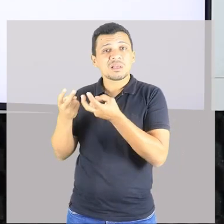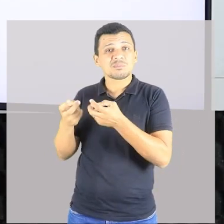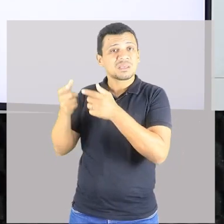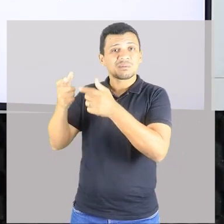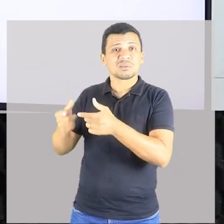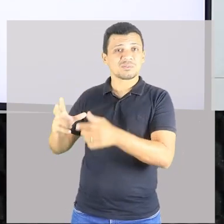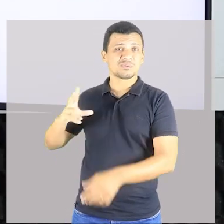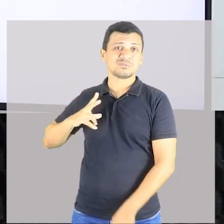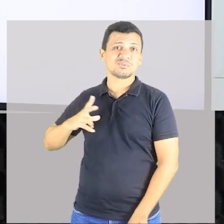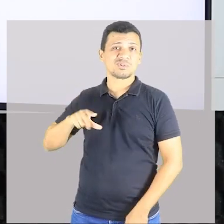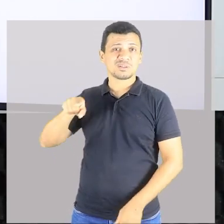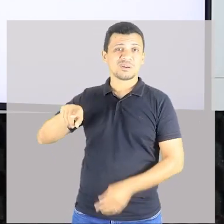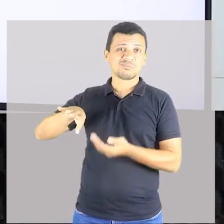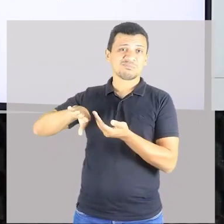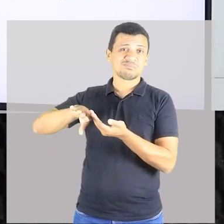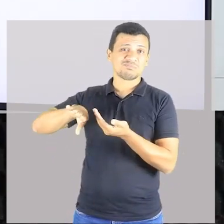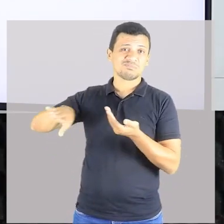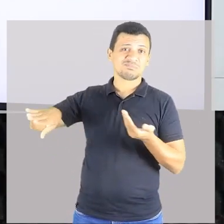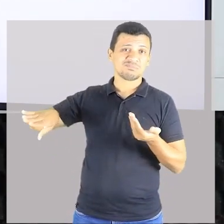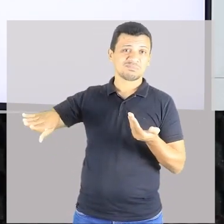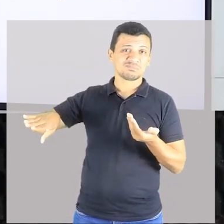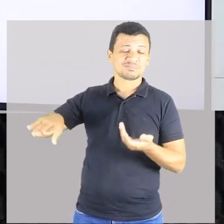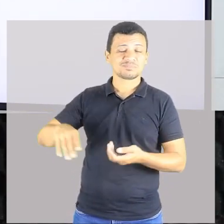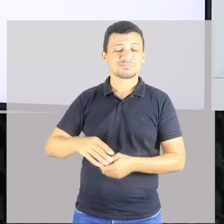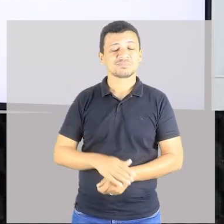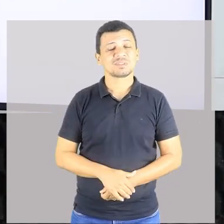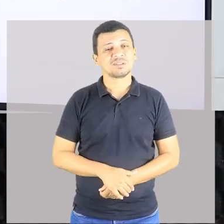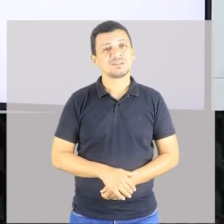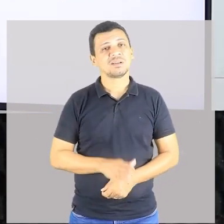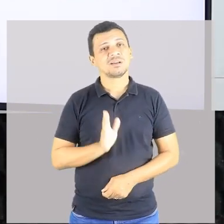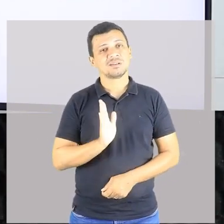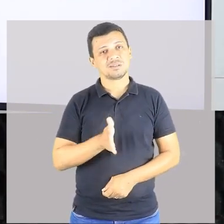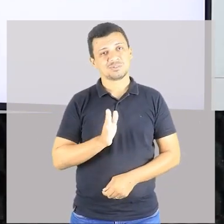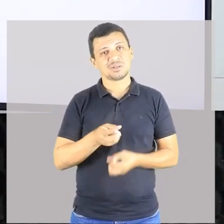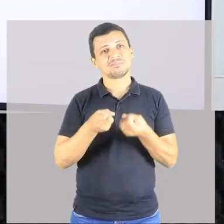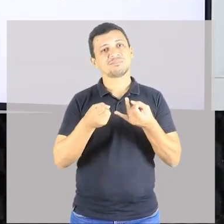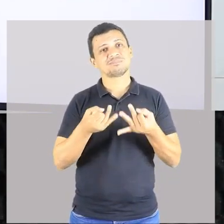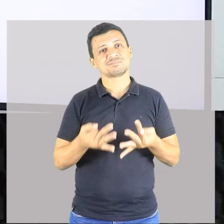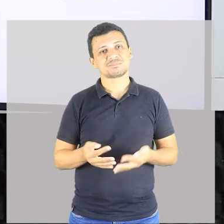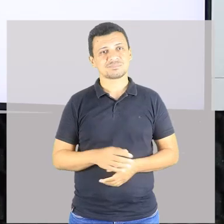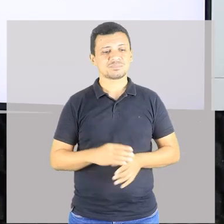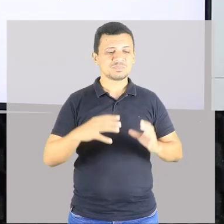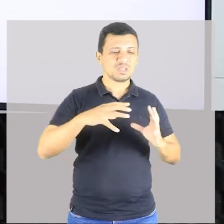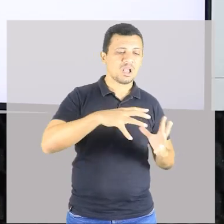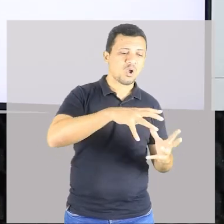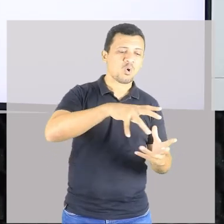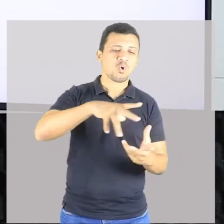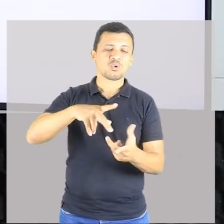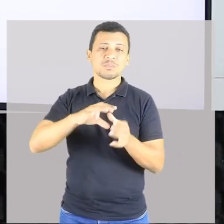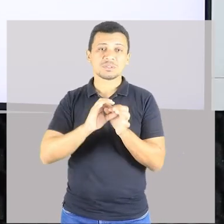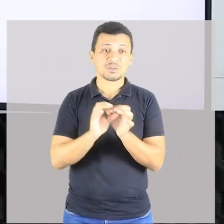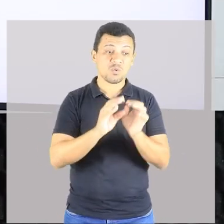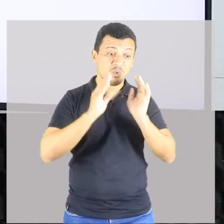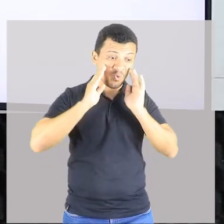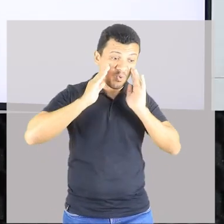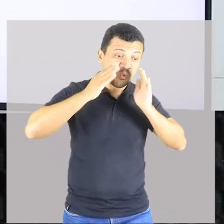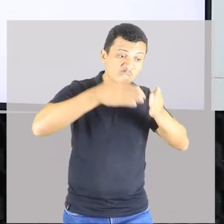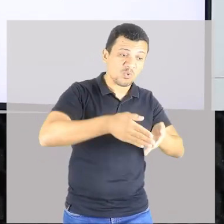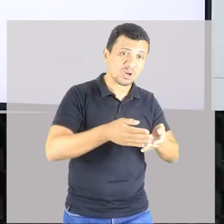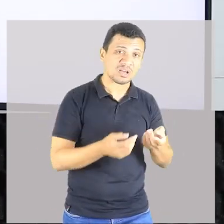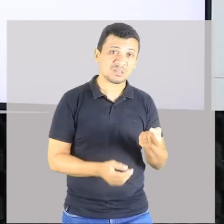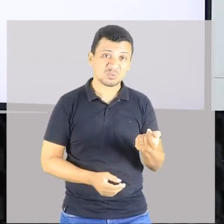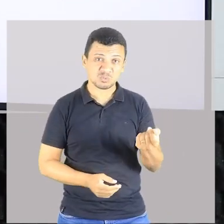locais um tanto de lado, tá? Como a gente deixou muito claro. Quando a globalização ela é focada pelo lucro,